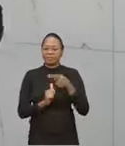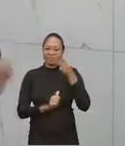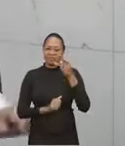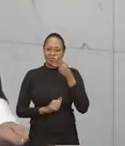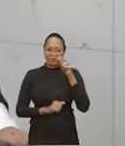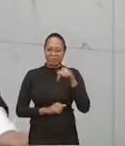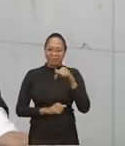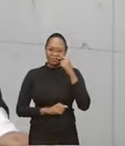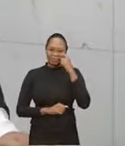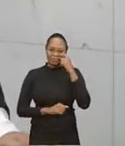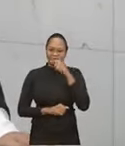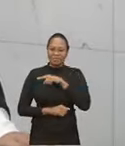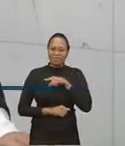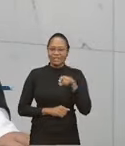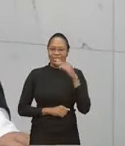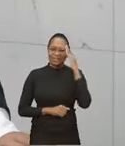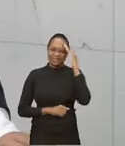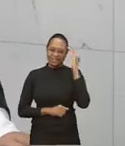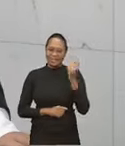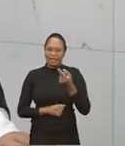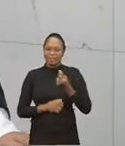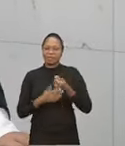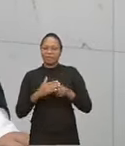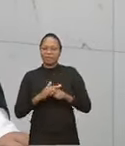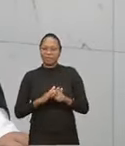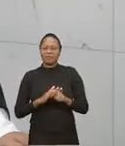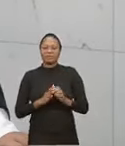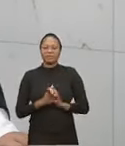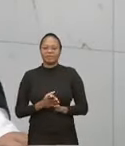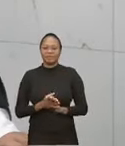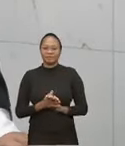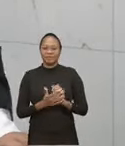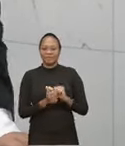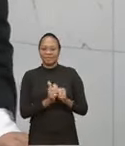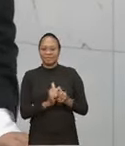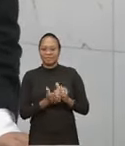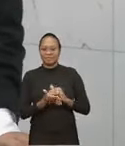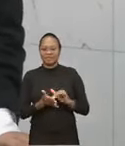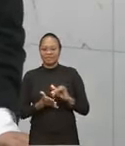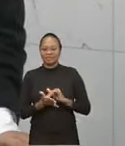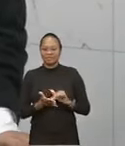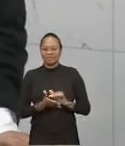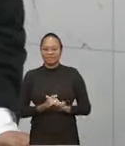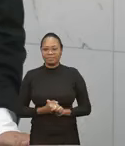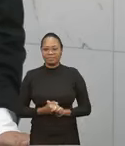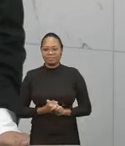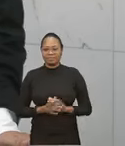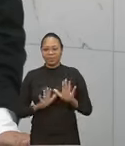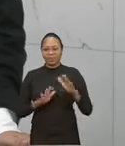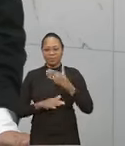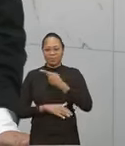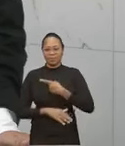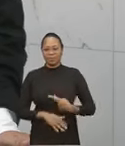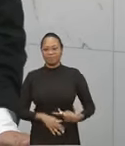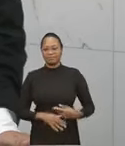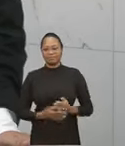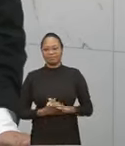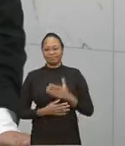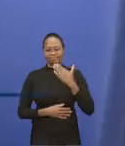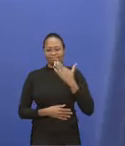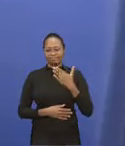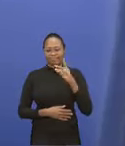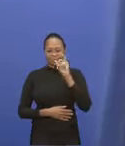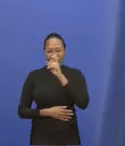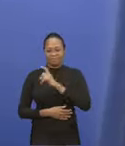Os senhores sabem o orçamento da Secretaria de Esporte? Presidente, está difícil. Minhas excelências, ela impedir